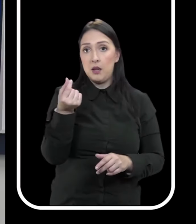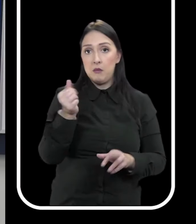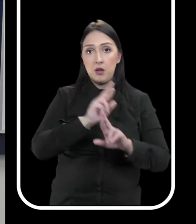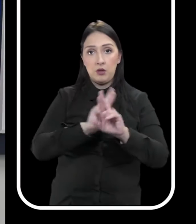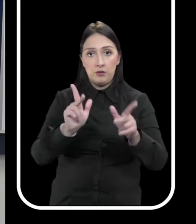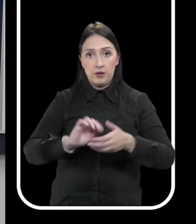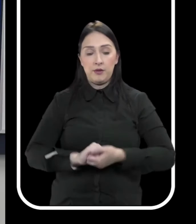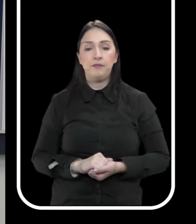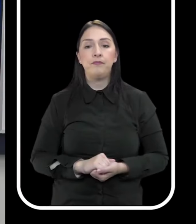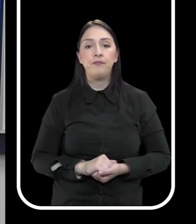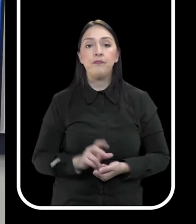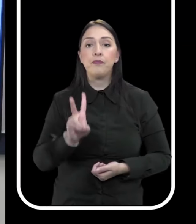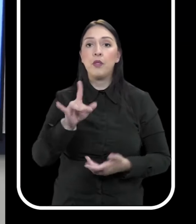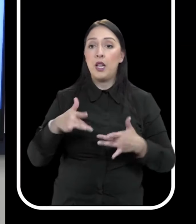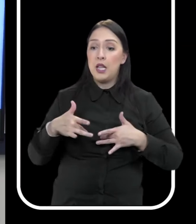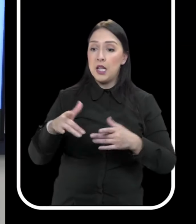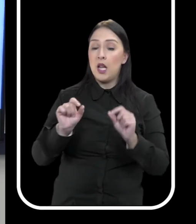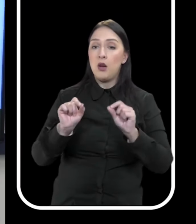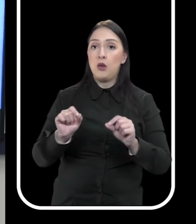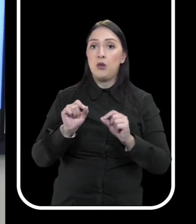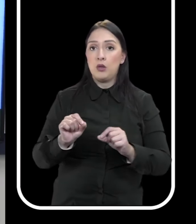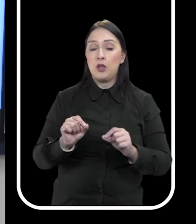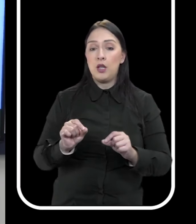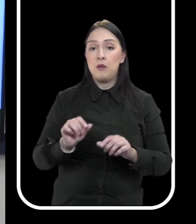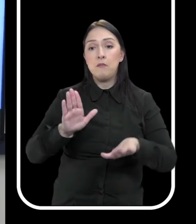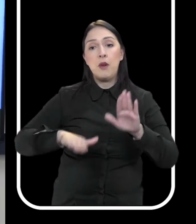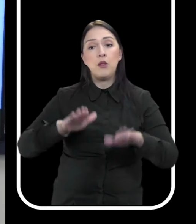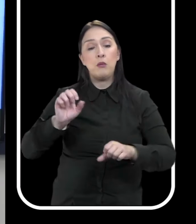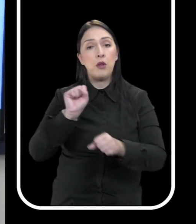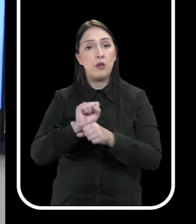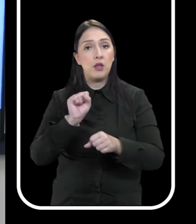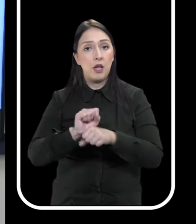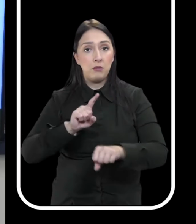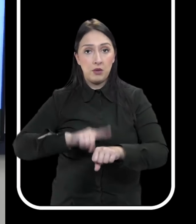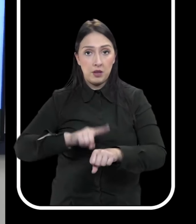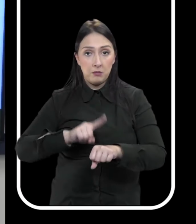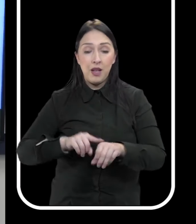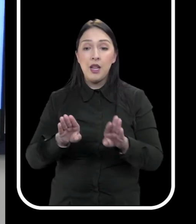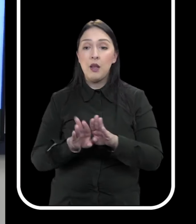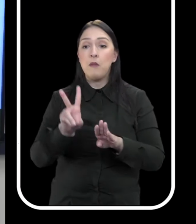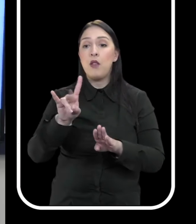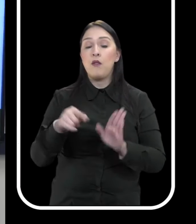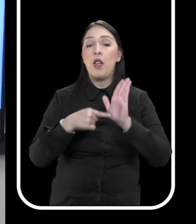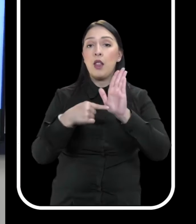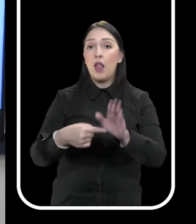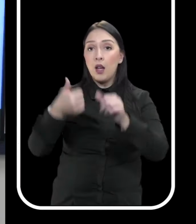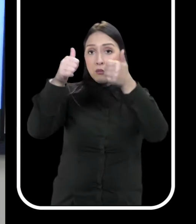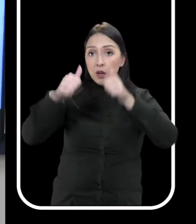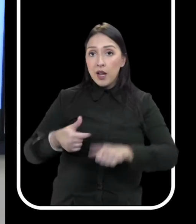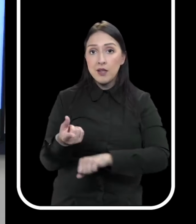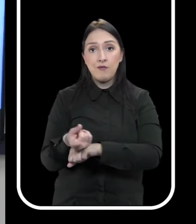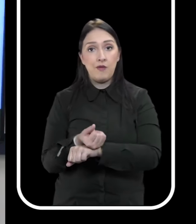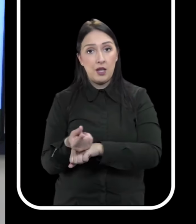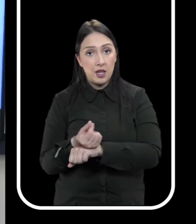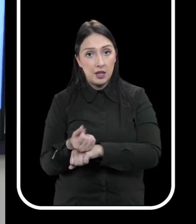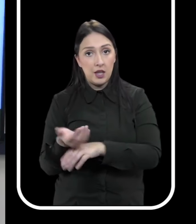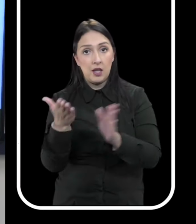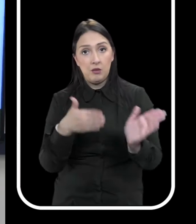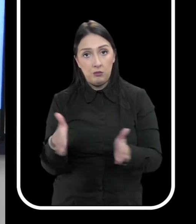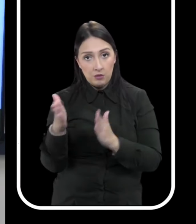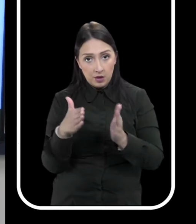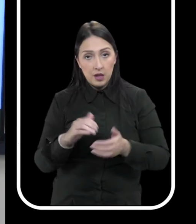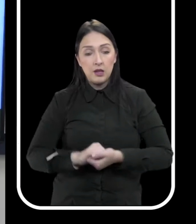com um preço diferente, e ele vai te dar exatamente esse tempo médio de espera, vai te dar também uma análise financeira